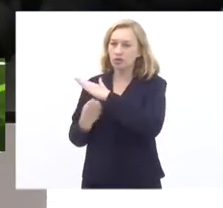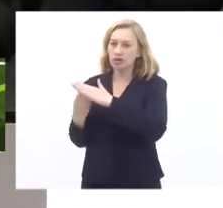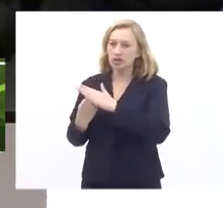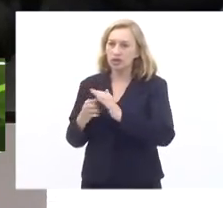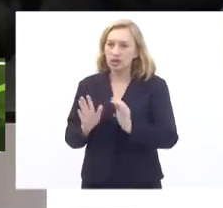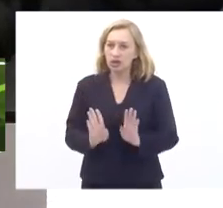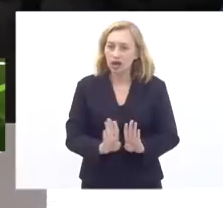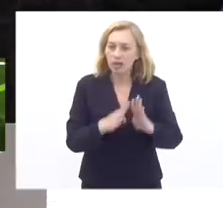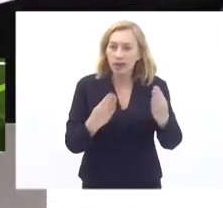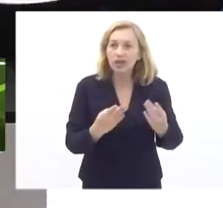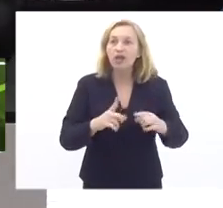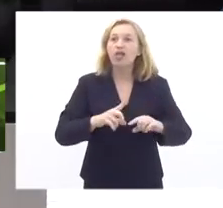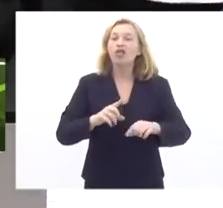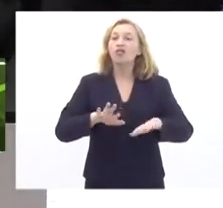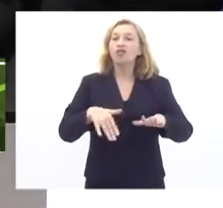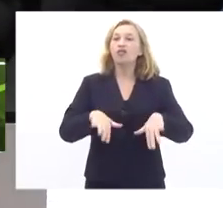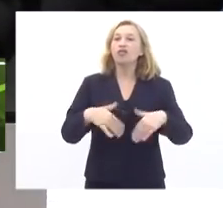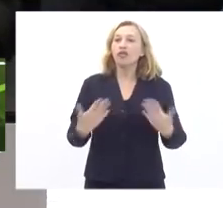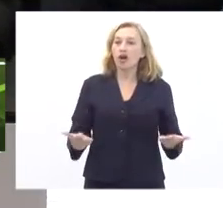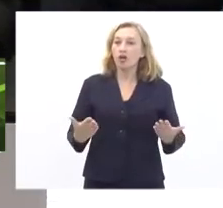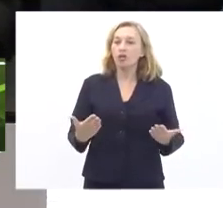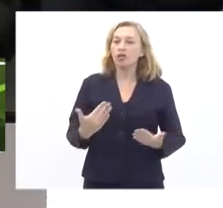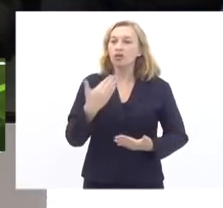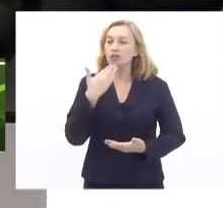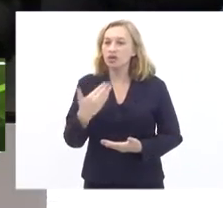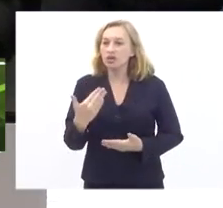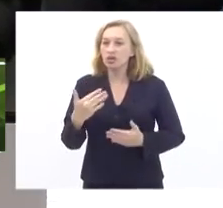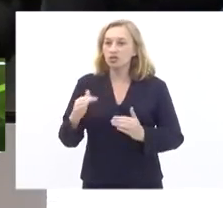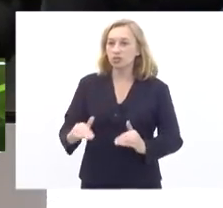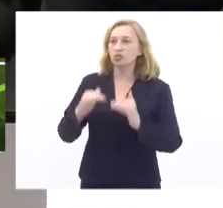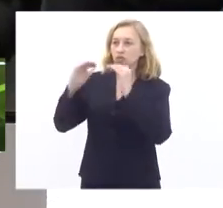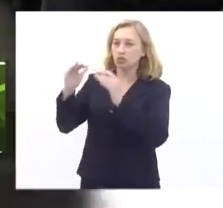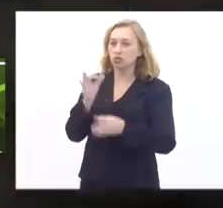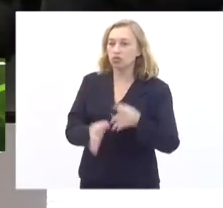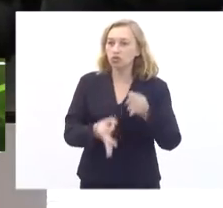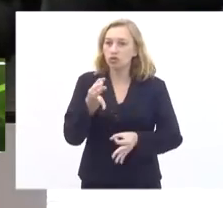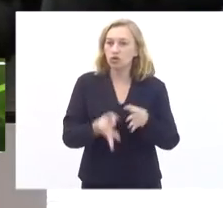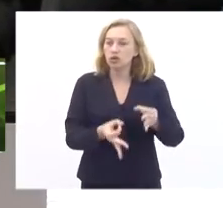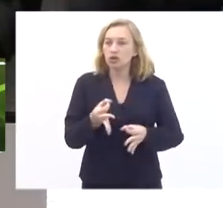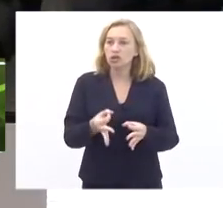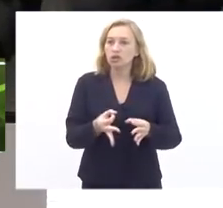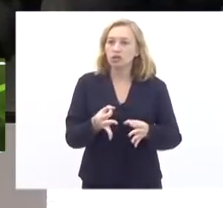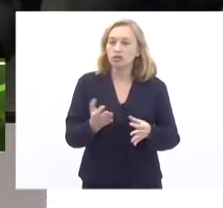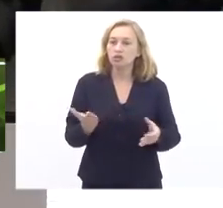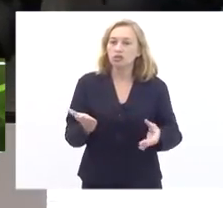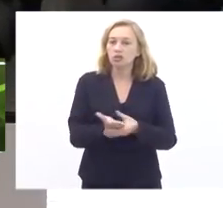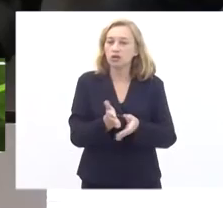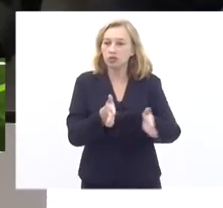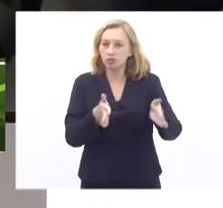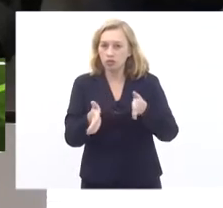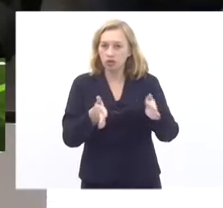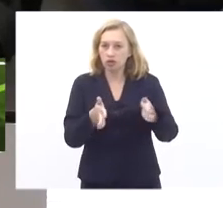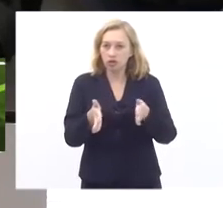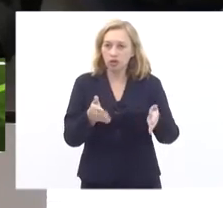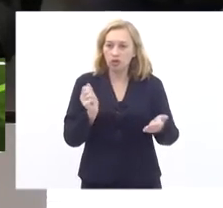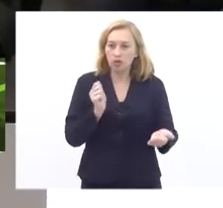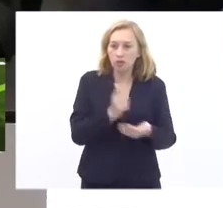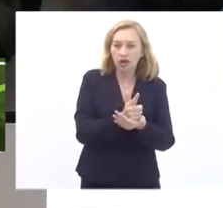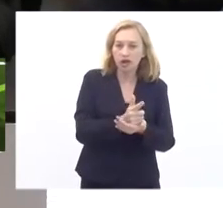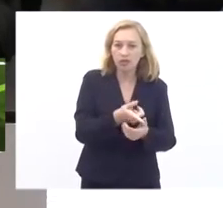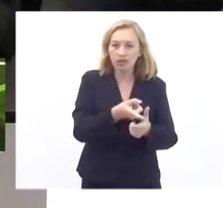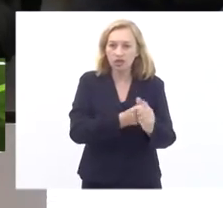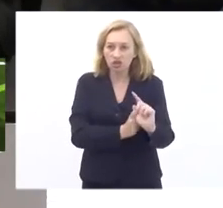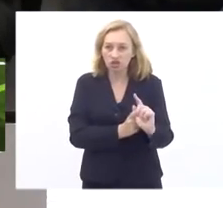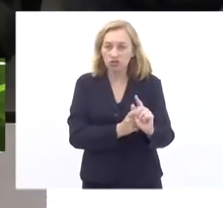Então, nós recorremos à recuperação judicial, que suspende por um período o pagamento das